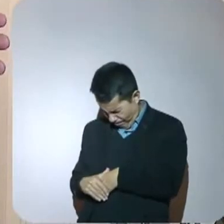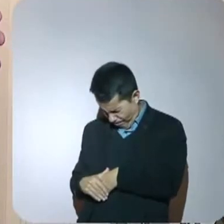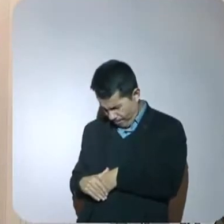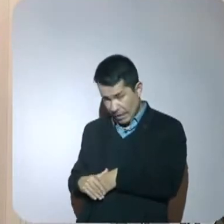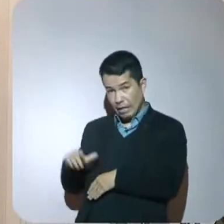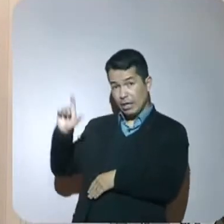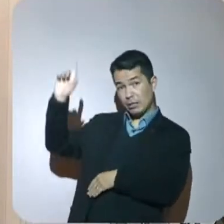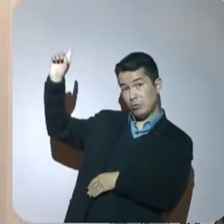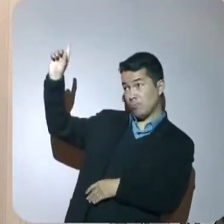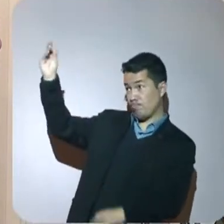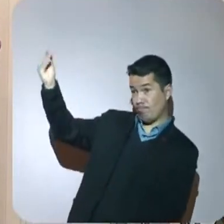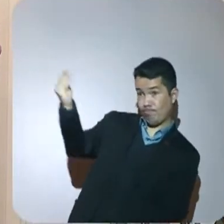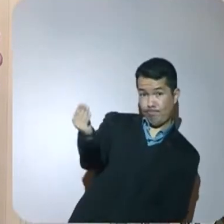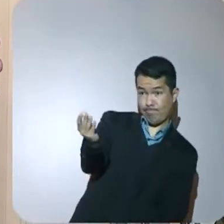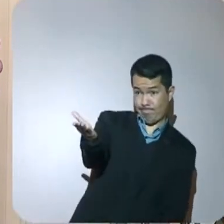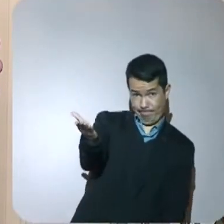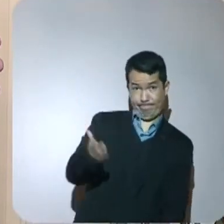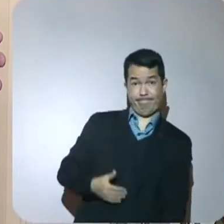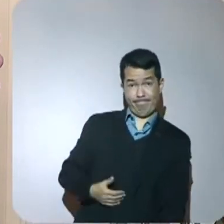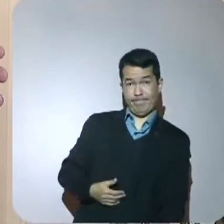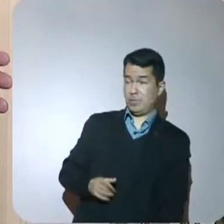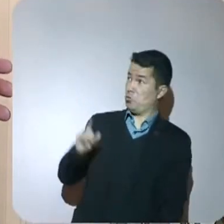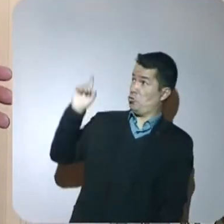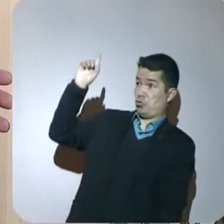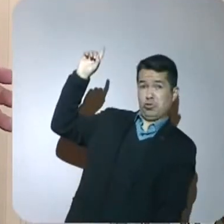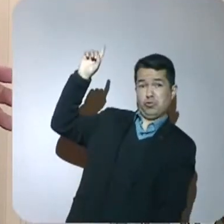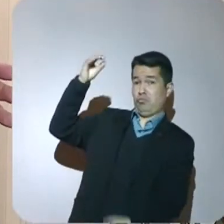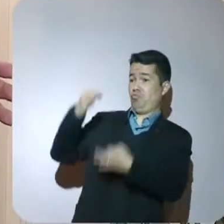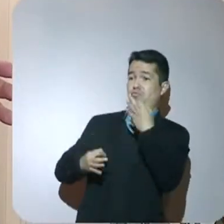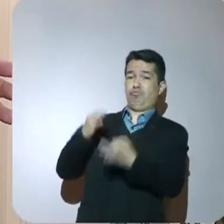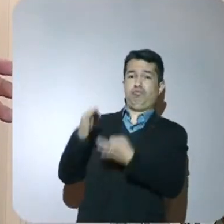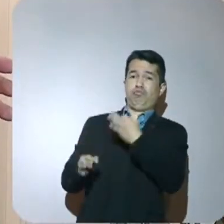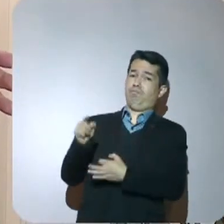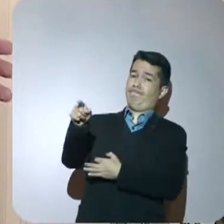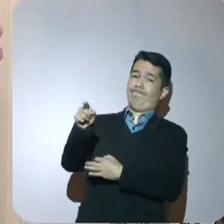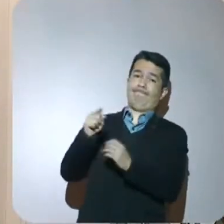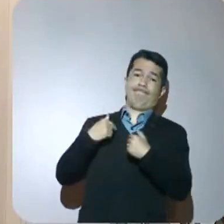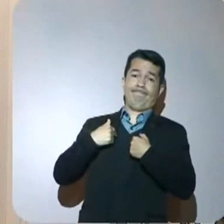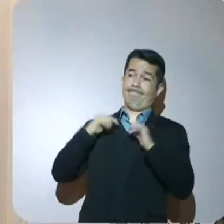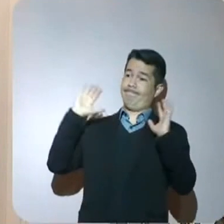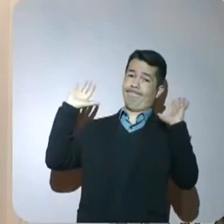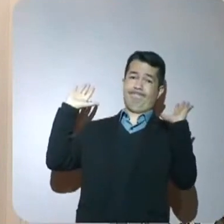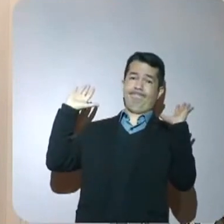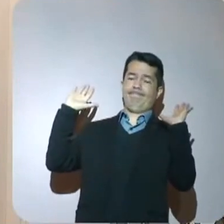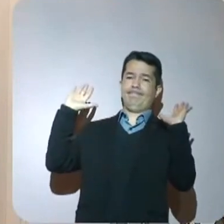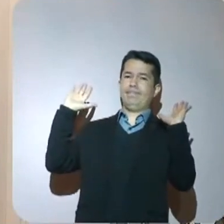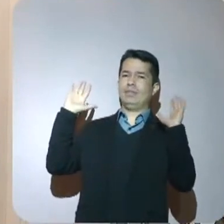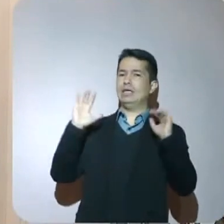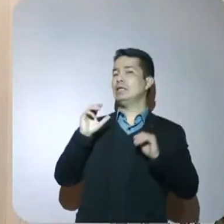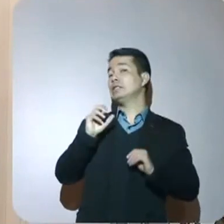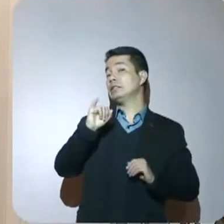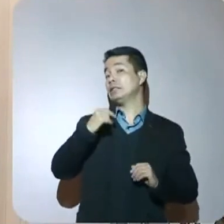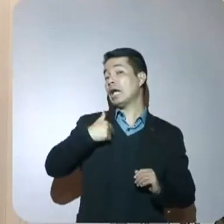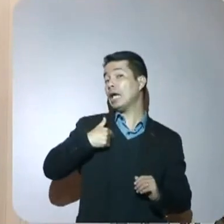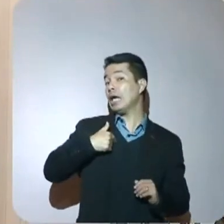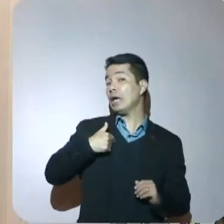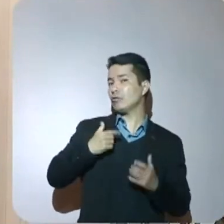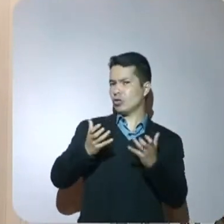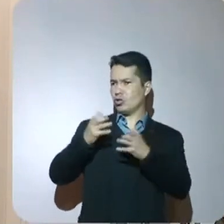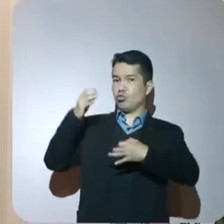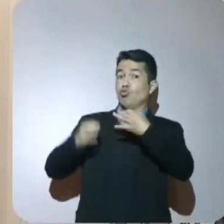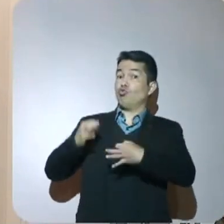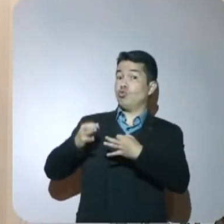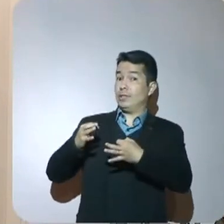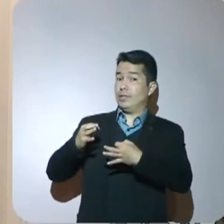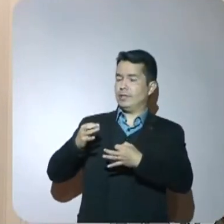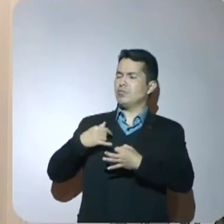Deus instituiu, Deus julga essa autoridade. Quando eu quero ser juiz dessa autoridade,